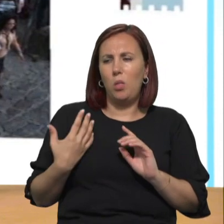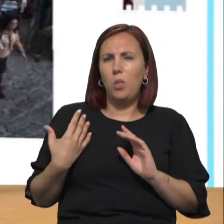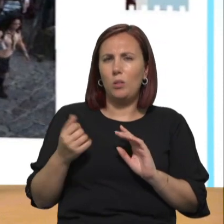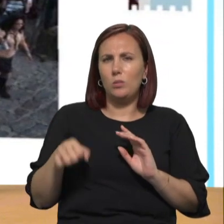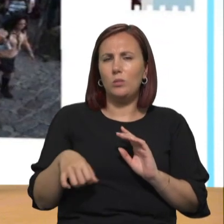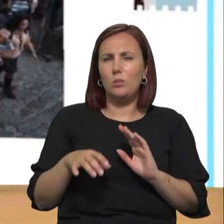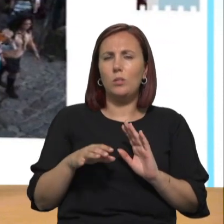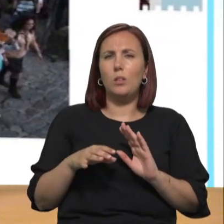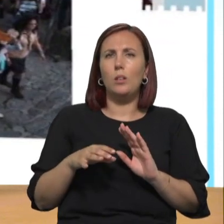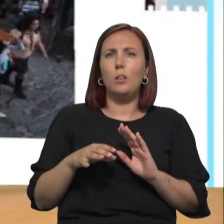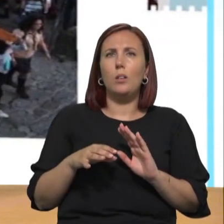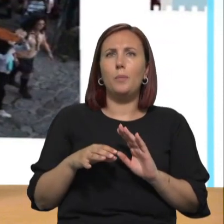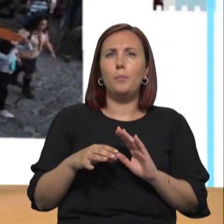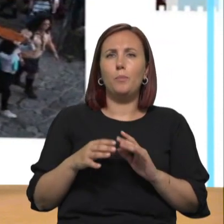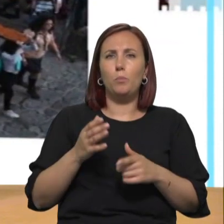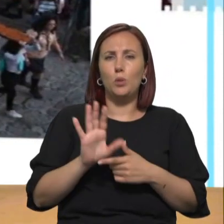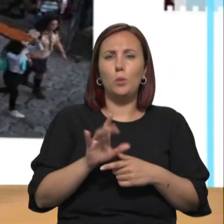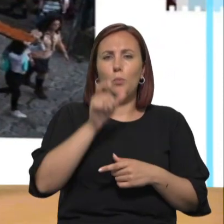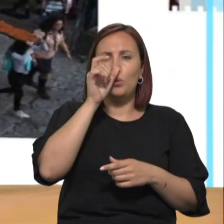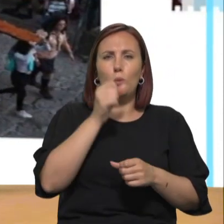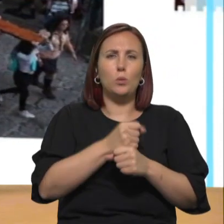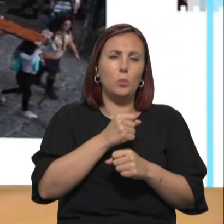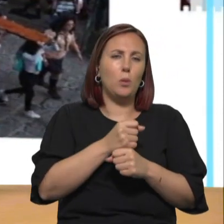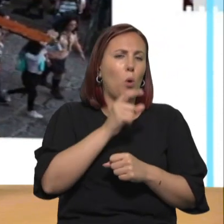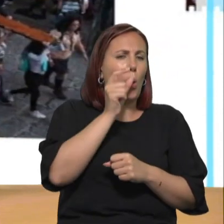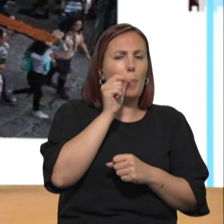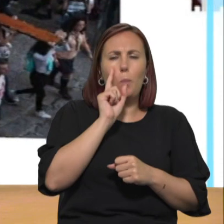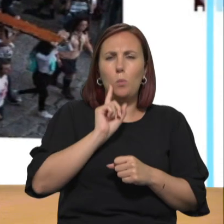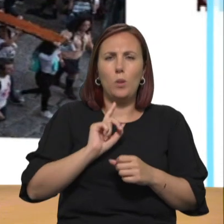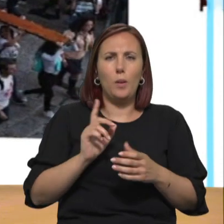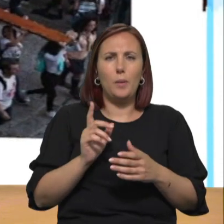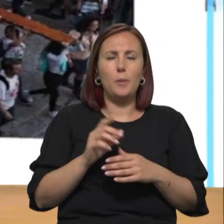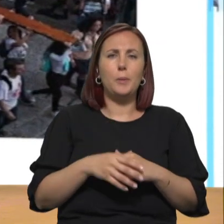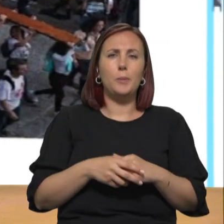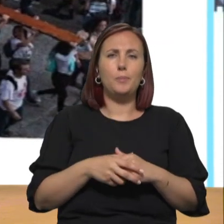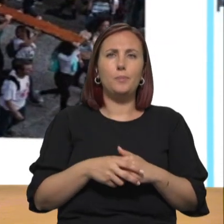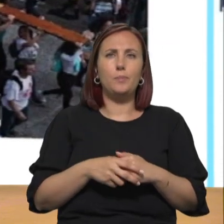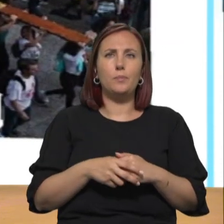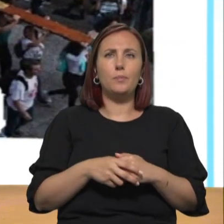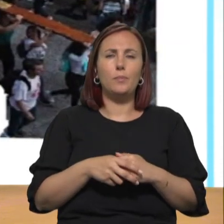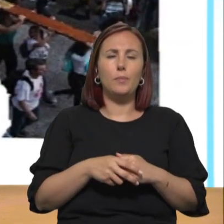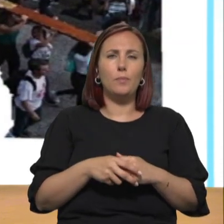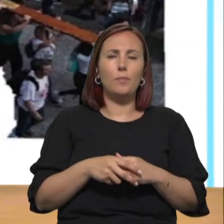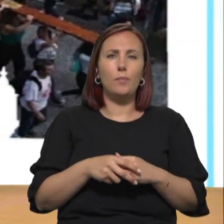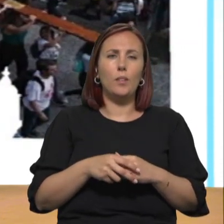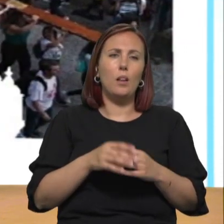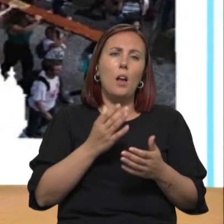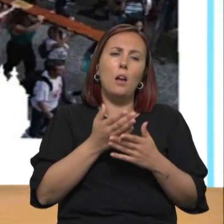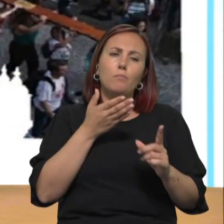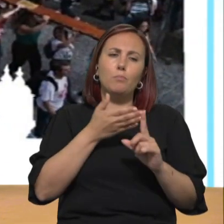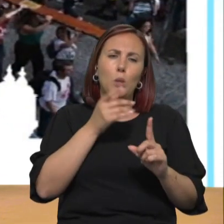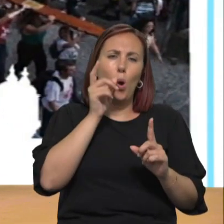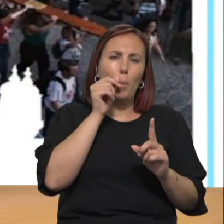porque é que, por exemplo, um trabalhador, uma trabalhadora, neste caso é mais no sentido dos homens,